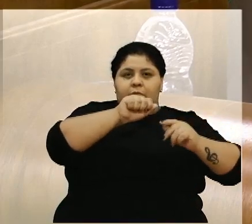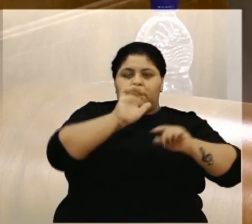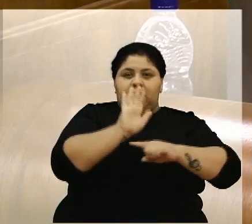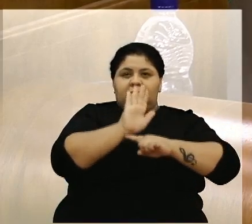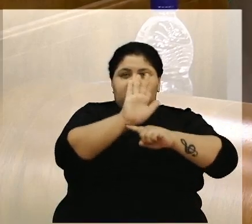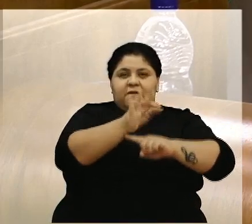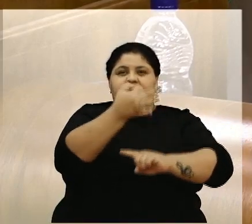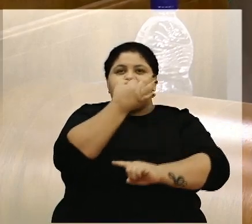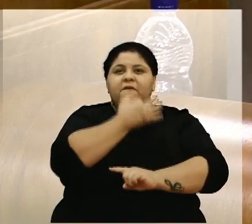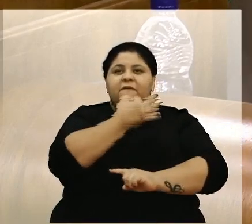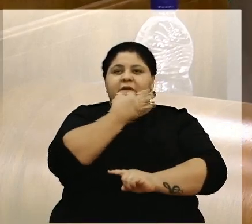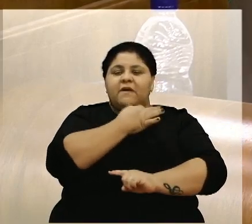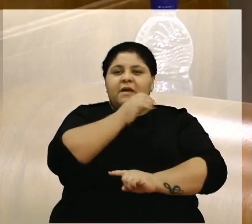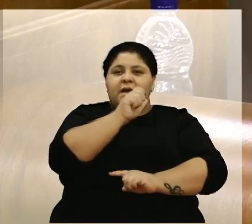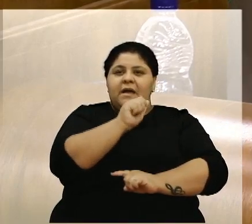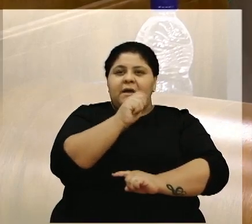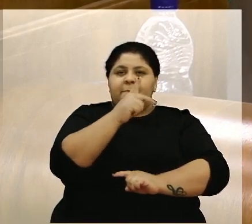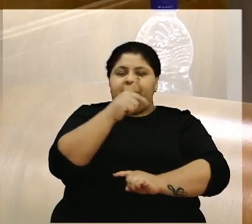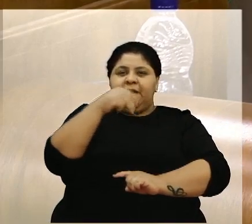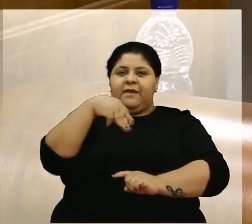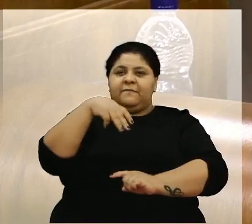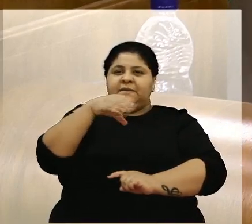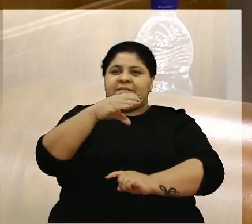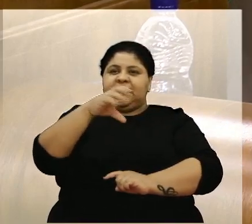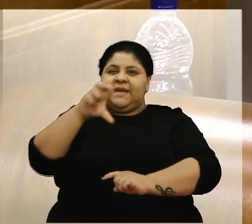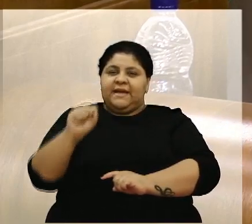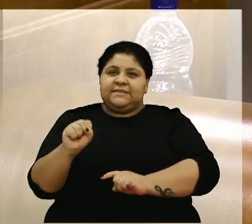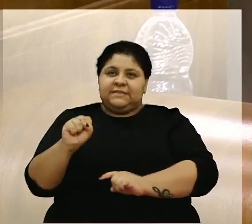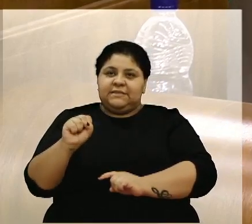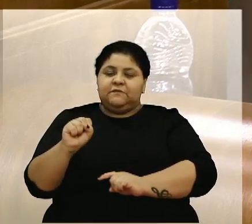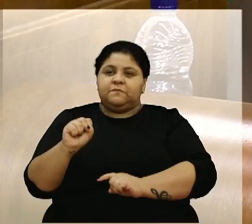ajudacaxias@apmcs, que é a Associação dos Procuradores Municipais de Caxias do